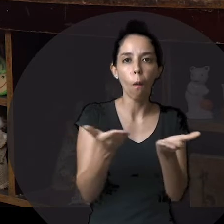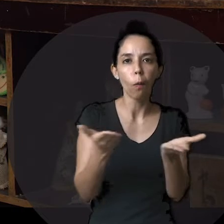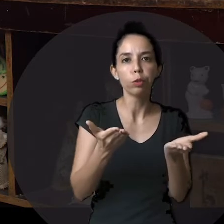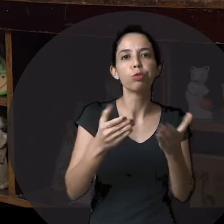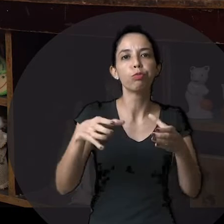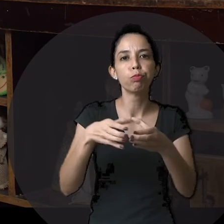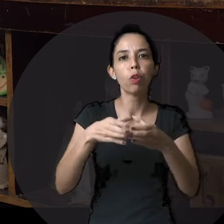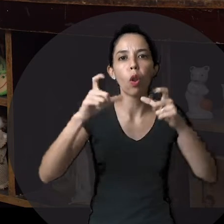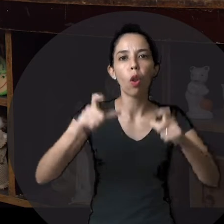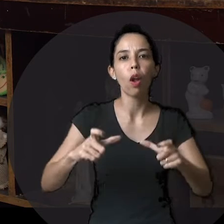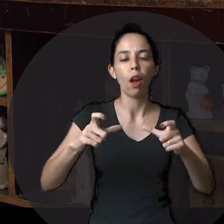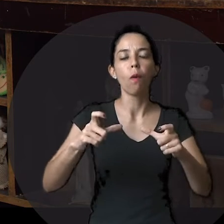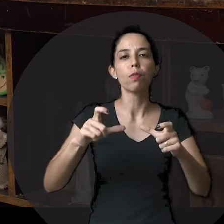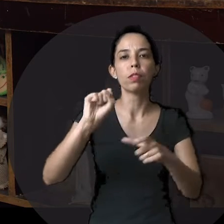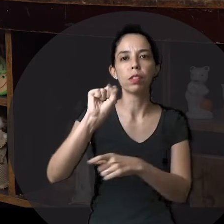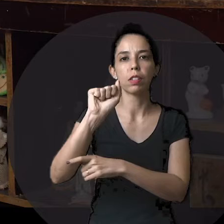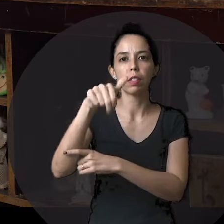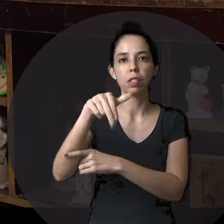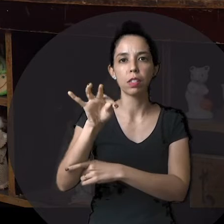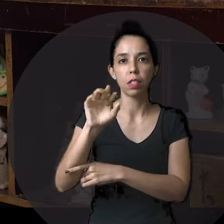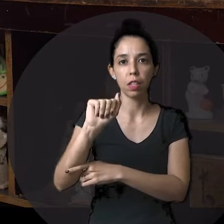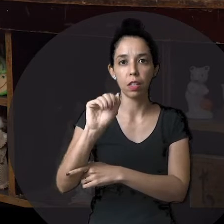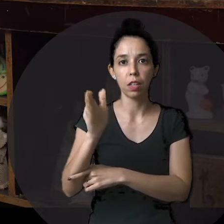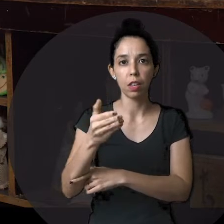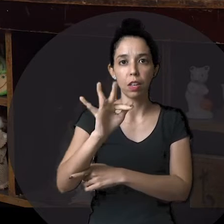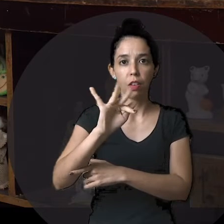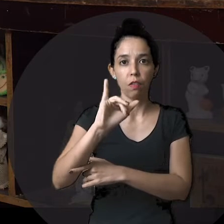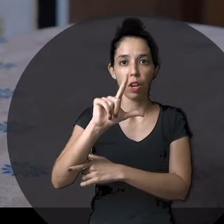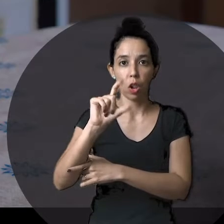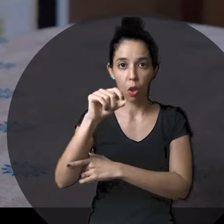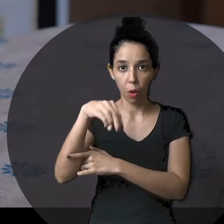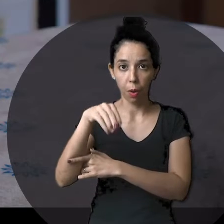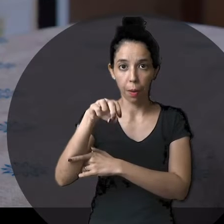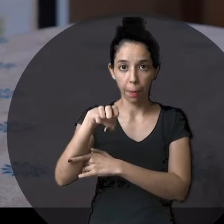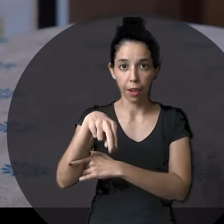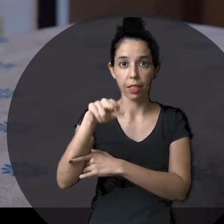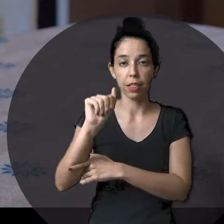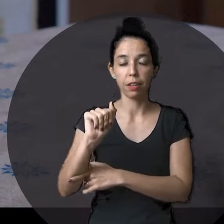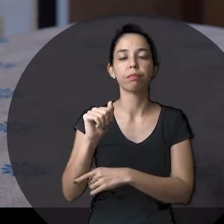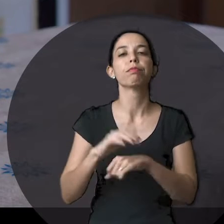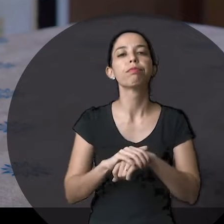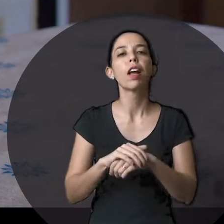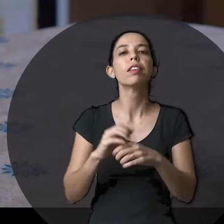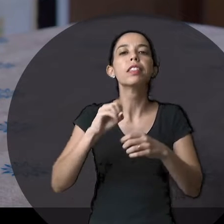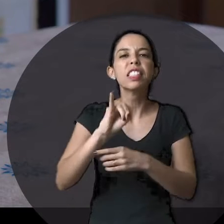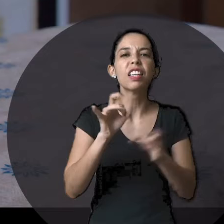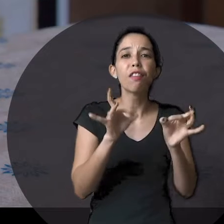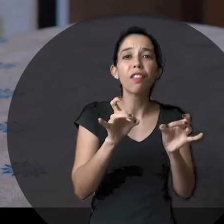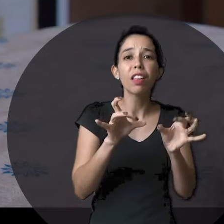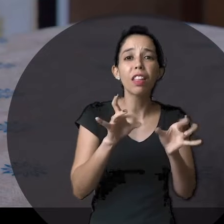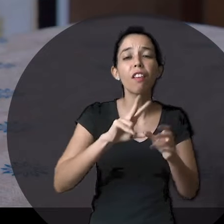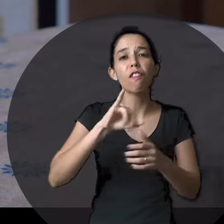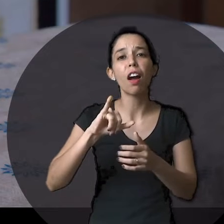15 anos, desde que a comunidade do Parque Santa Filomena passou a ocupar o bairro dentro do Grande Janguruçu. Agora os